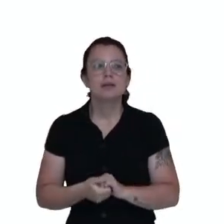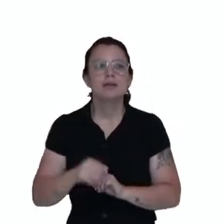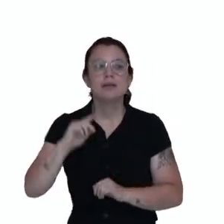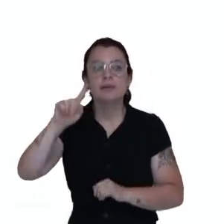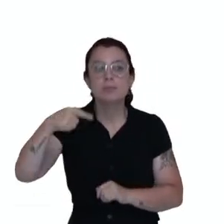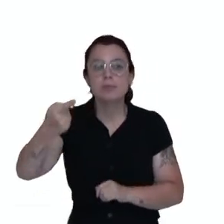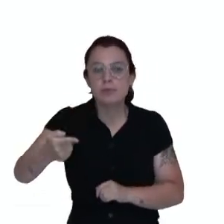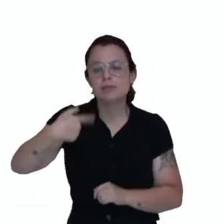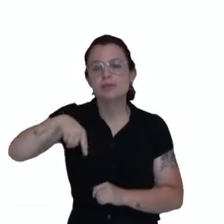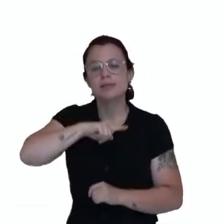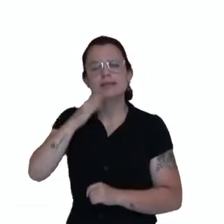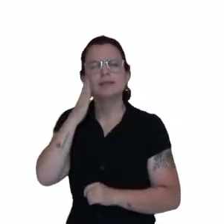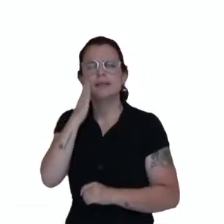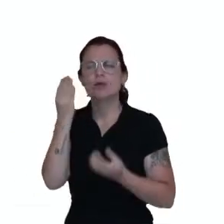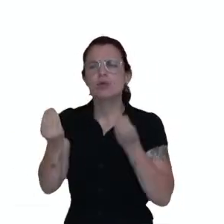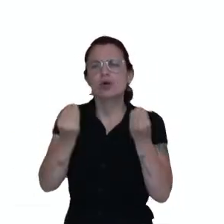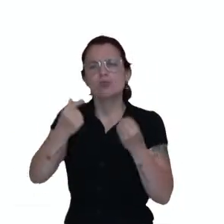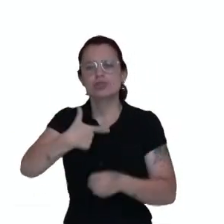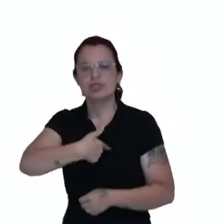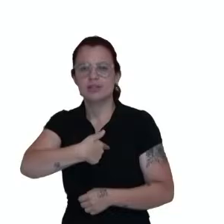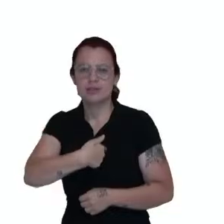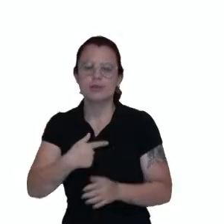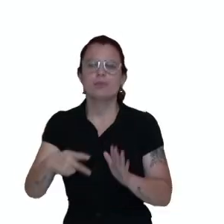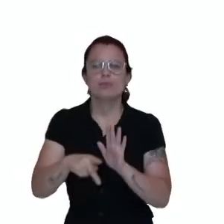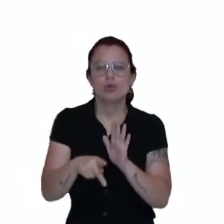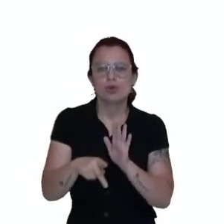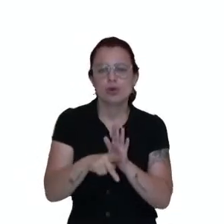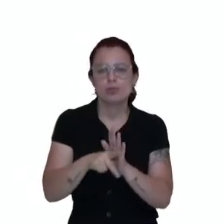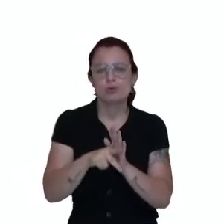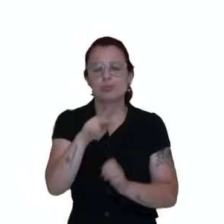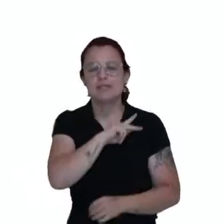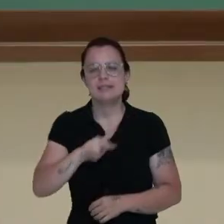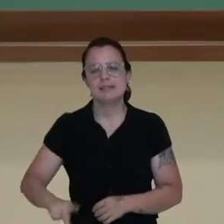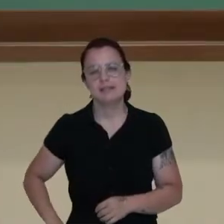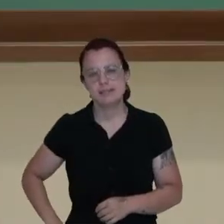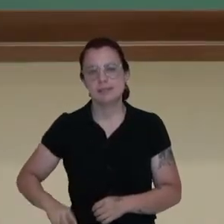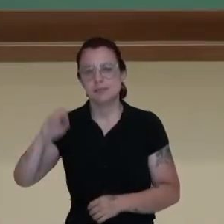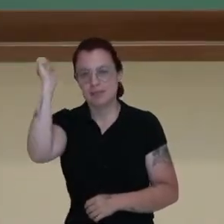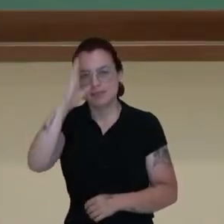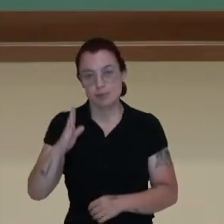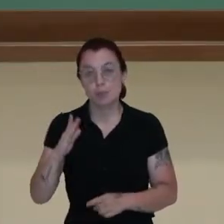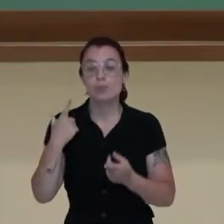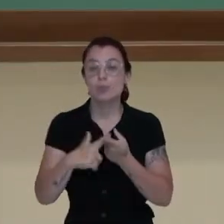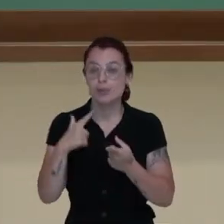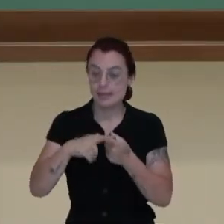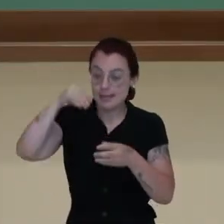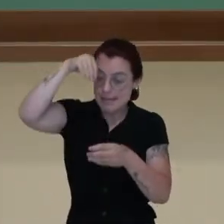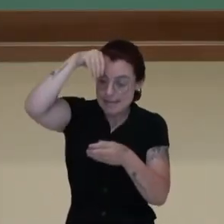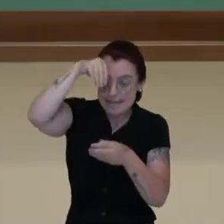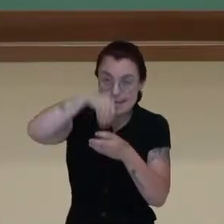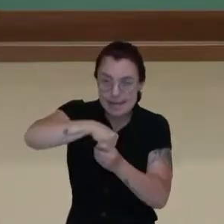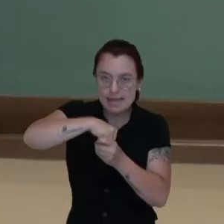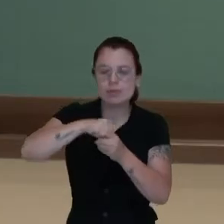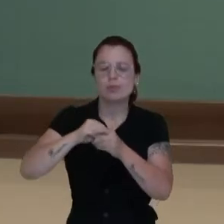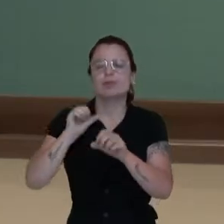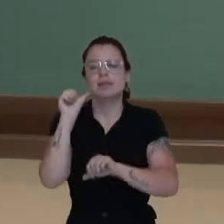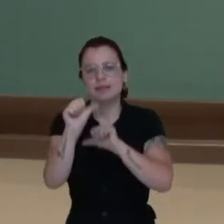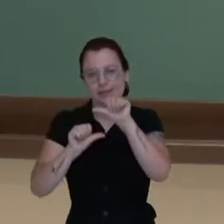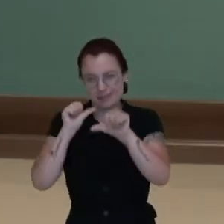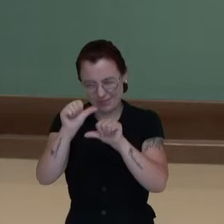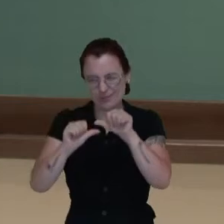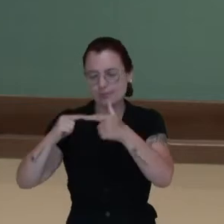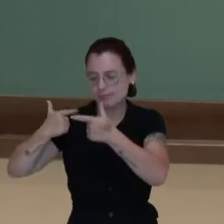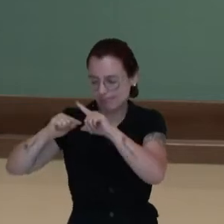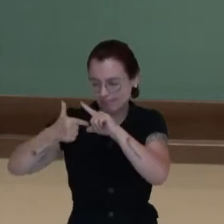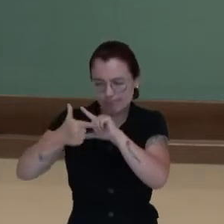compreender de que maneira Getúlio Vargas se tornou presidente do Brasil. Isso mesmo, porque dentro dessa